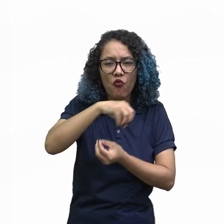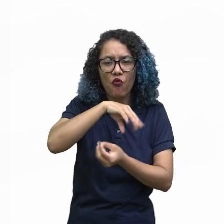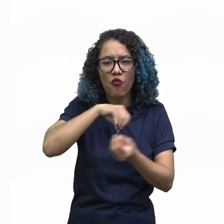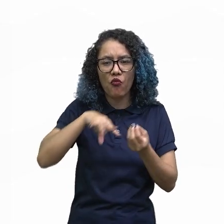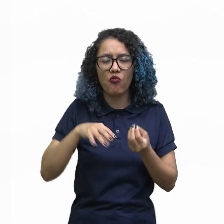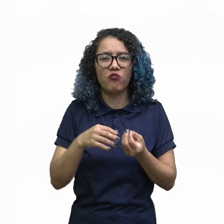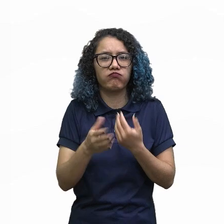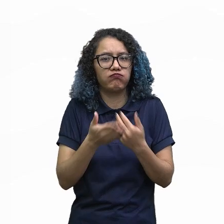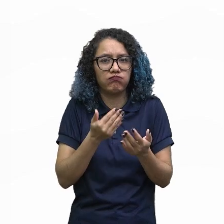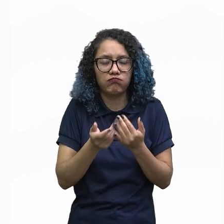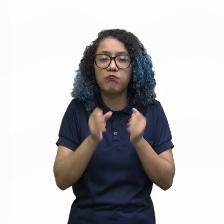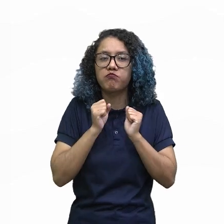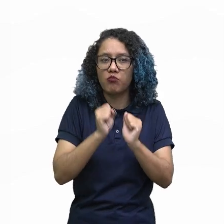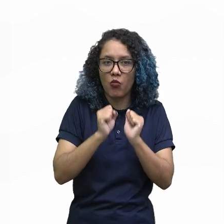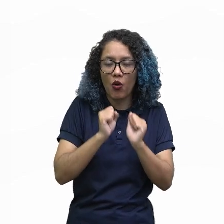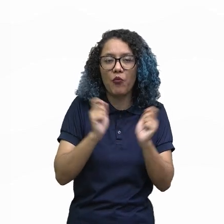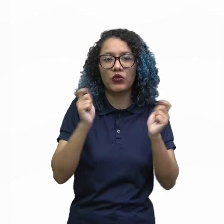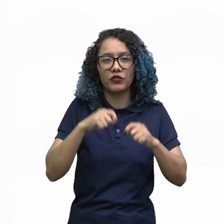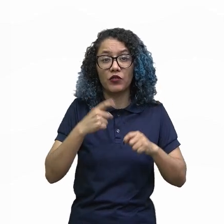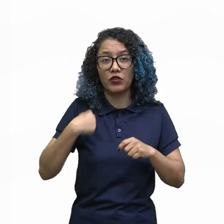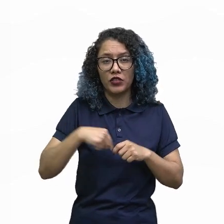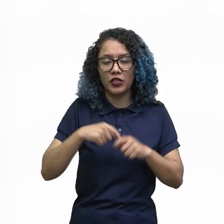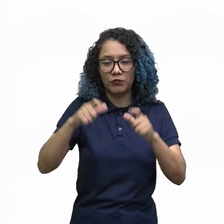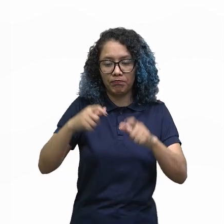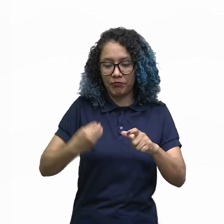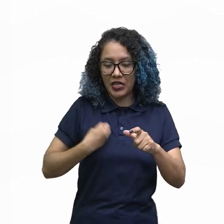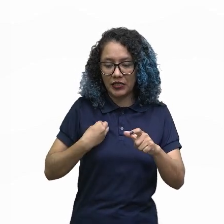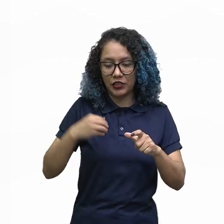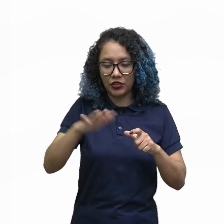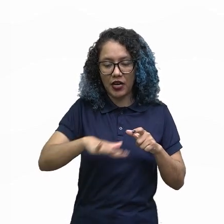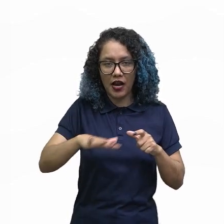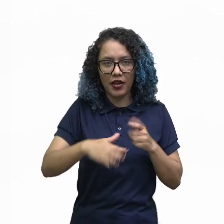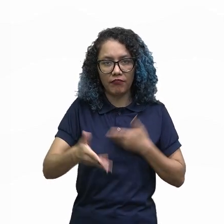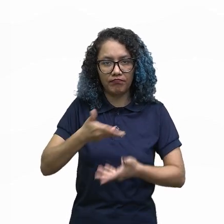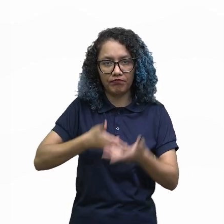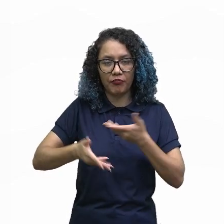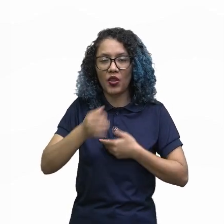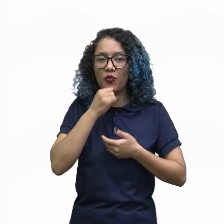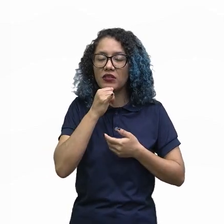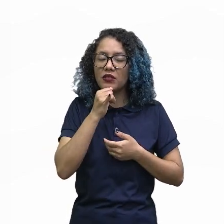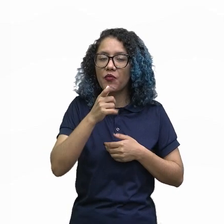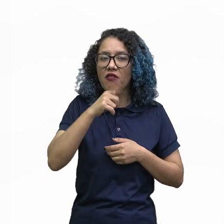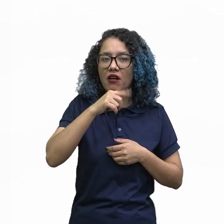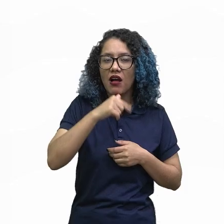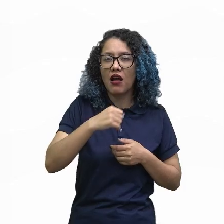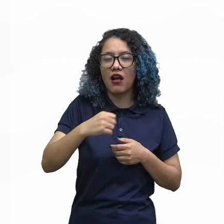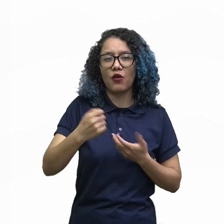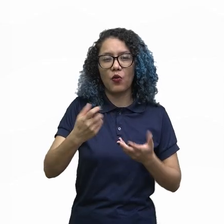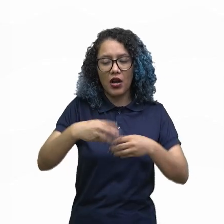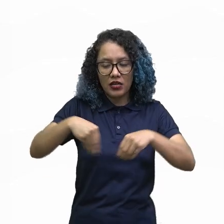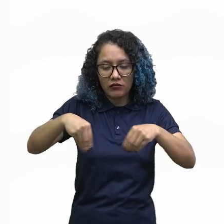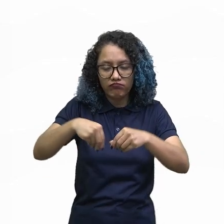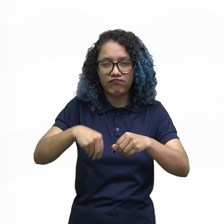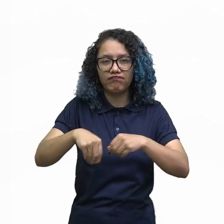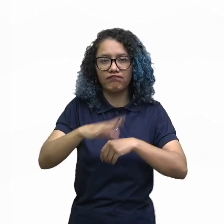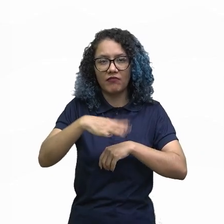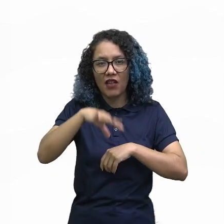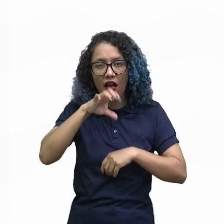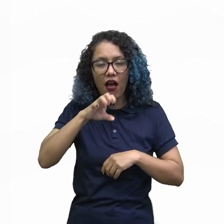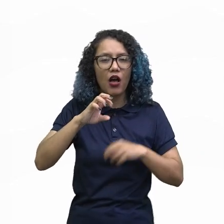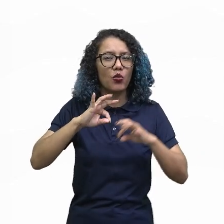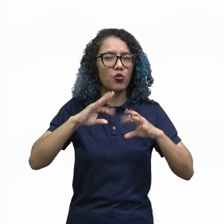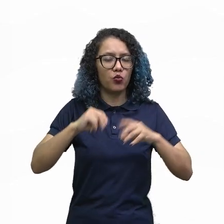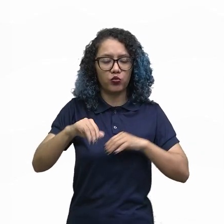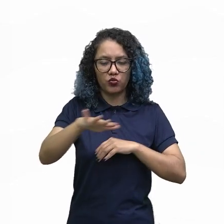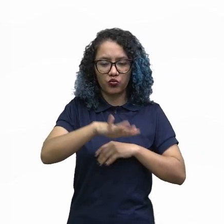ambiente, a gente está interagindo com tudo que está ao nosso redor, com uma água, com o solo, com o ar, né? Tudo que está ao